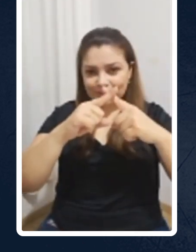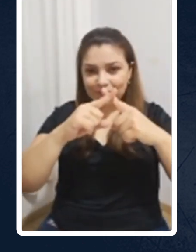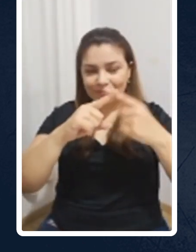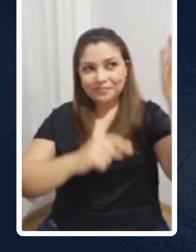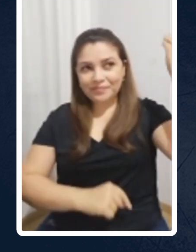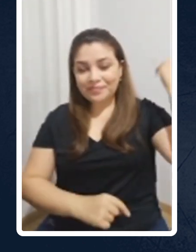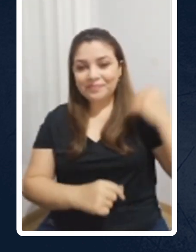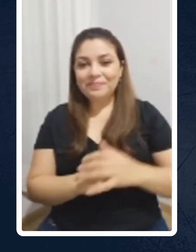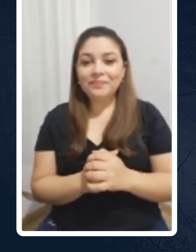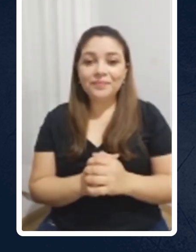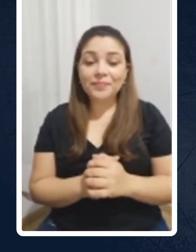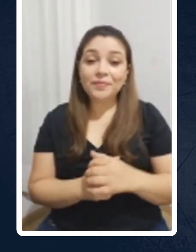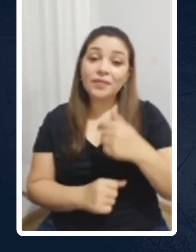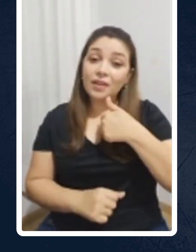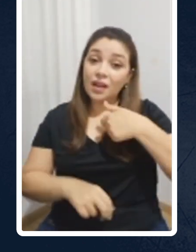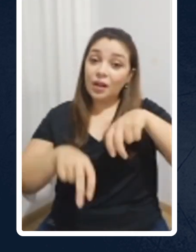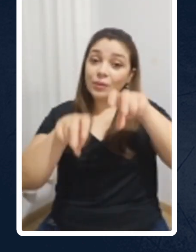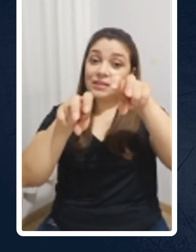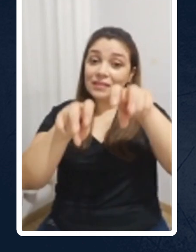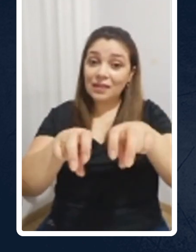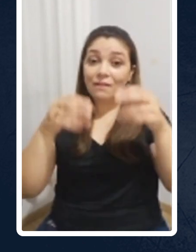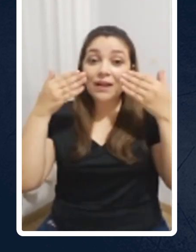e, obviamente, eu sentava bem na frente